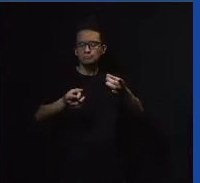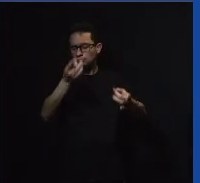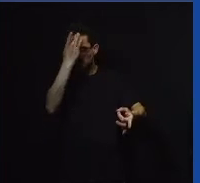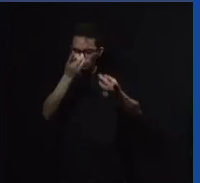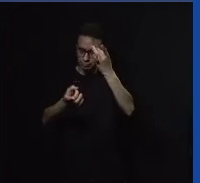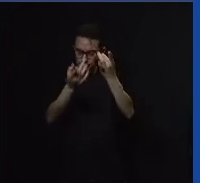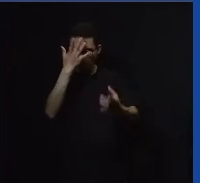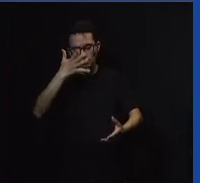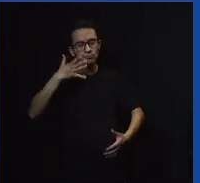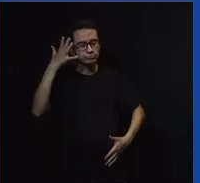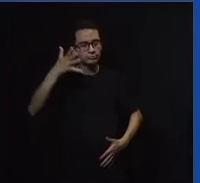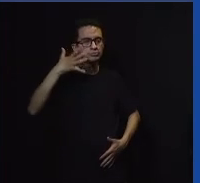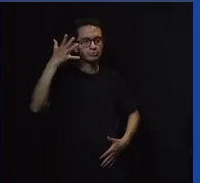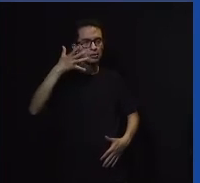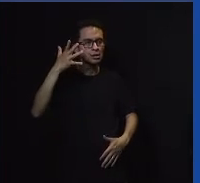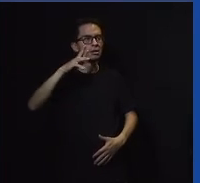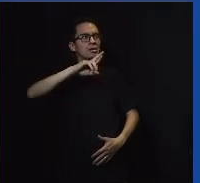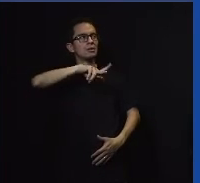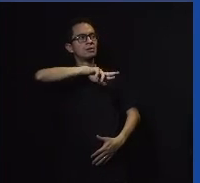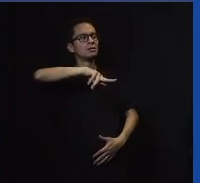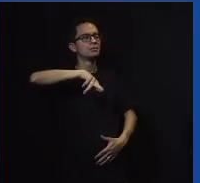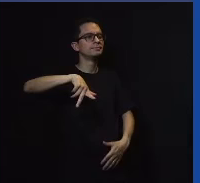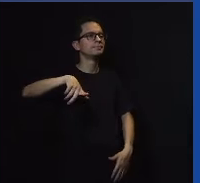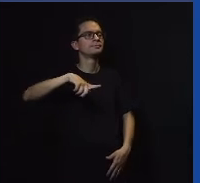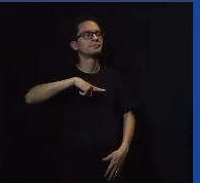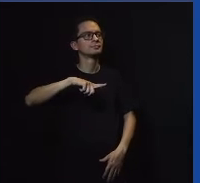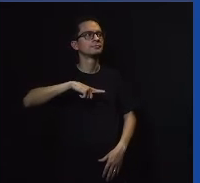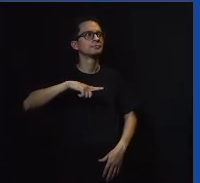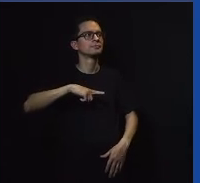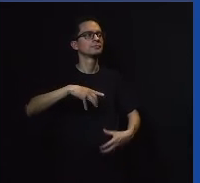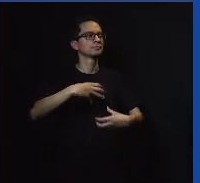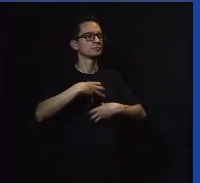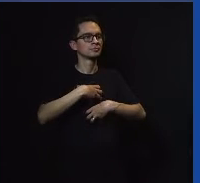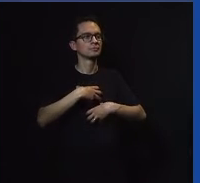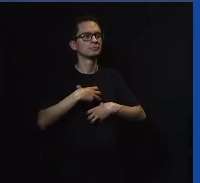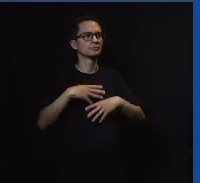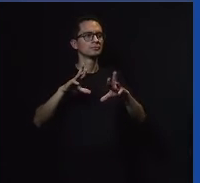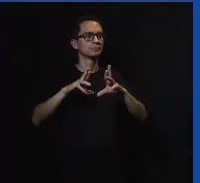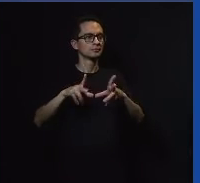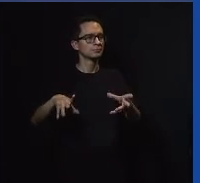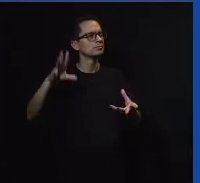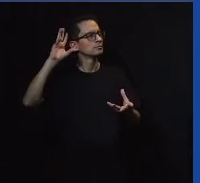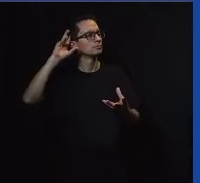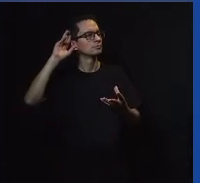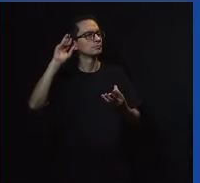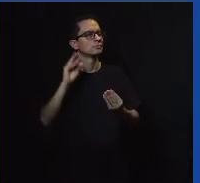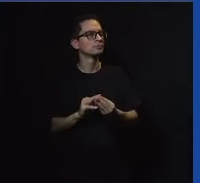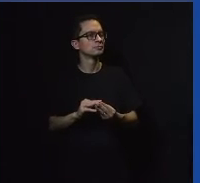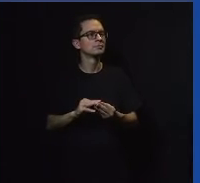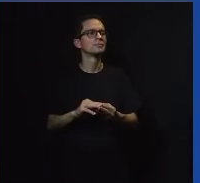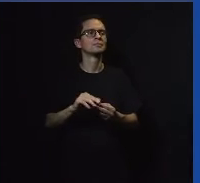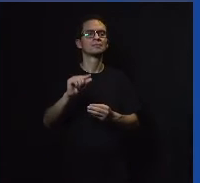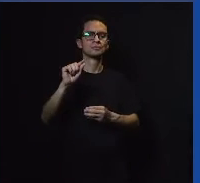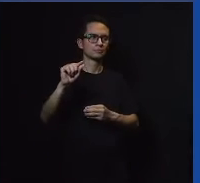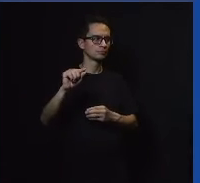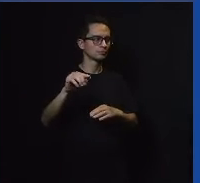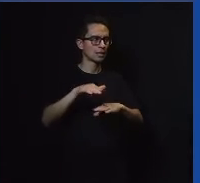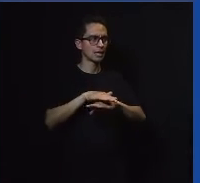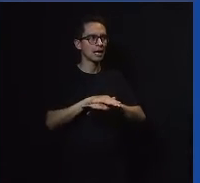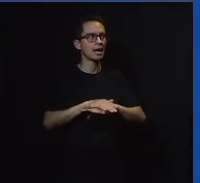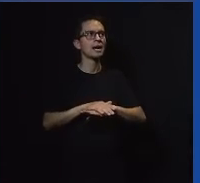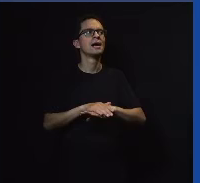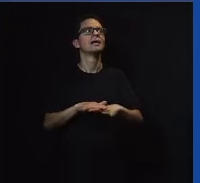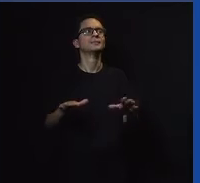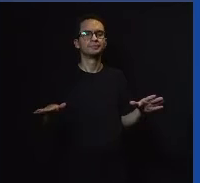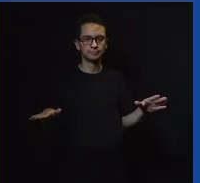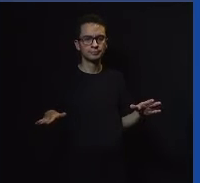apresentou várias, tantas possibilidades, tantos conteúdos de forma diferente, que ele chegou a essa conclusão, né? Então, é isso, é o meio, a mensagem,